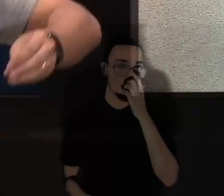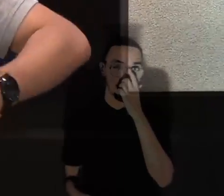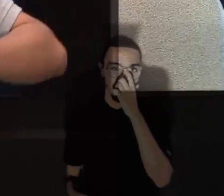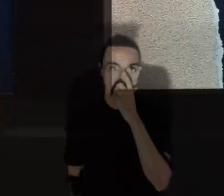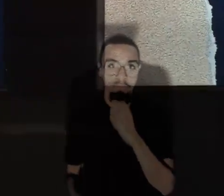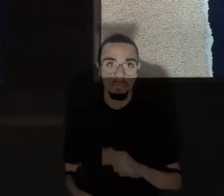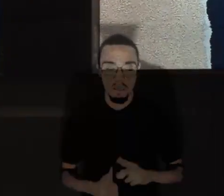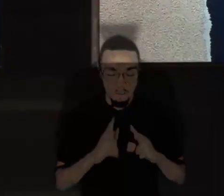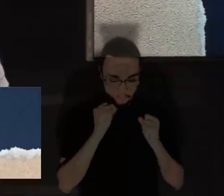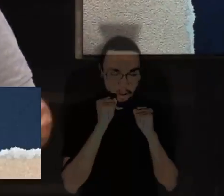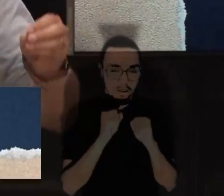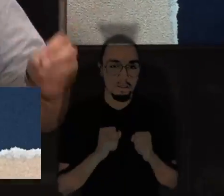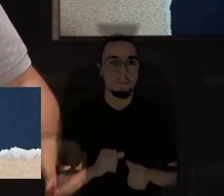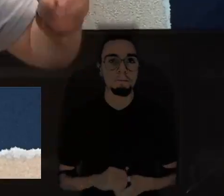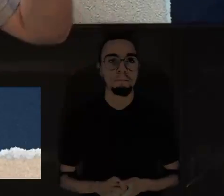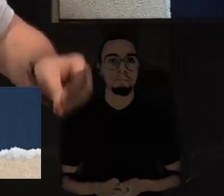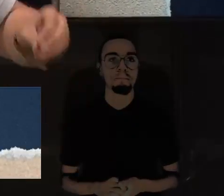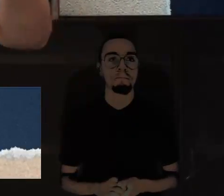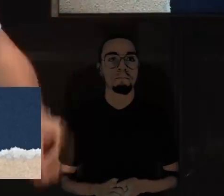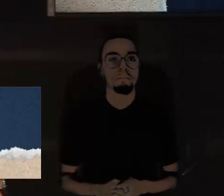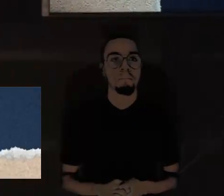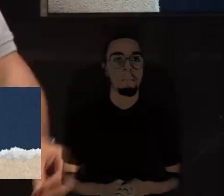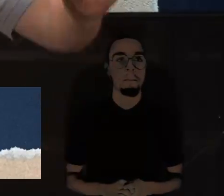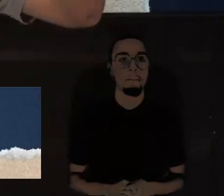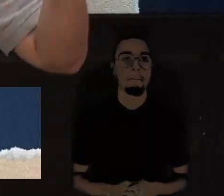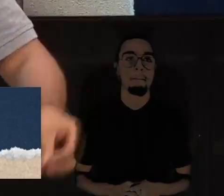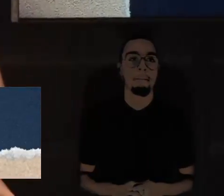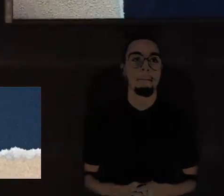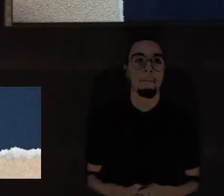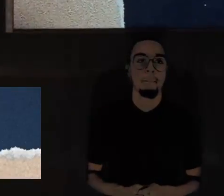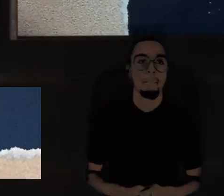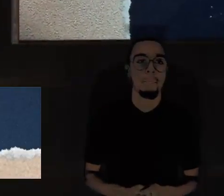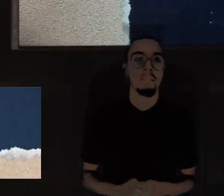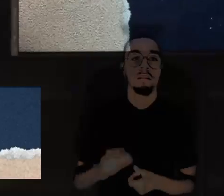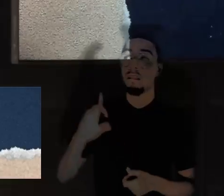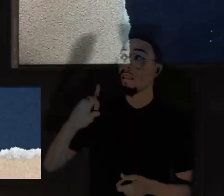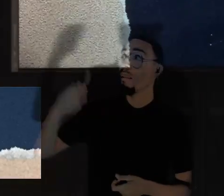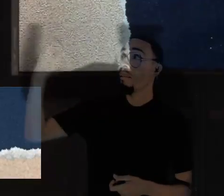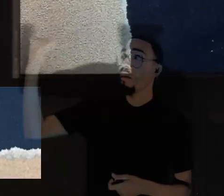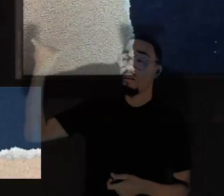bem alto, mais alto que você puder, vamos lá, 1, 2, 3...